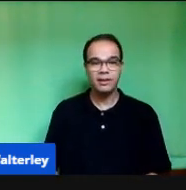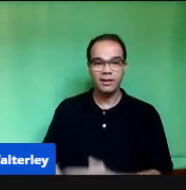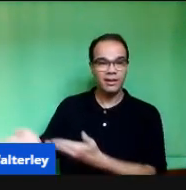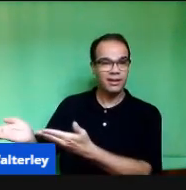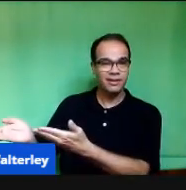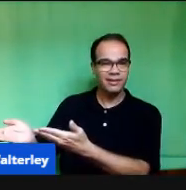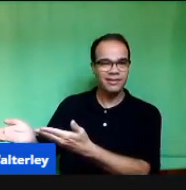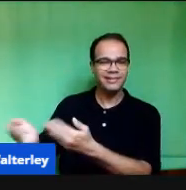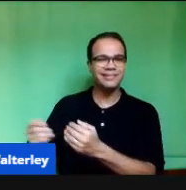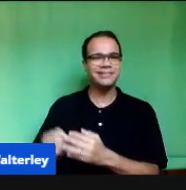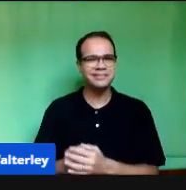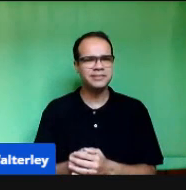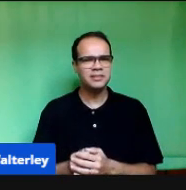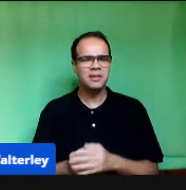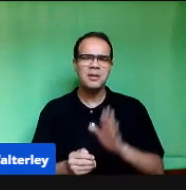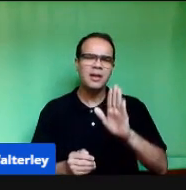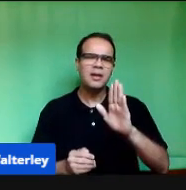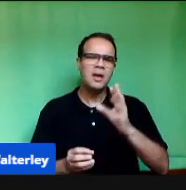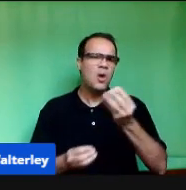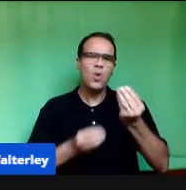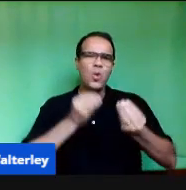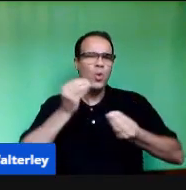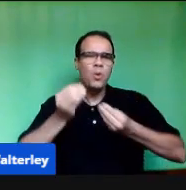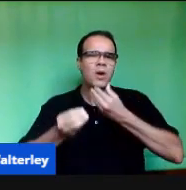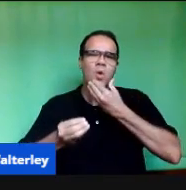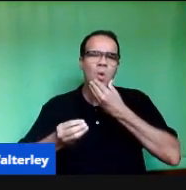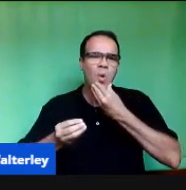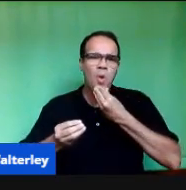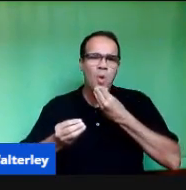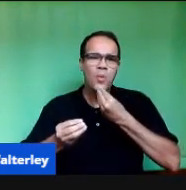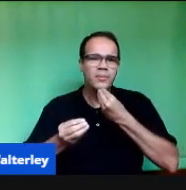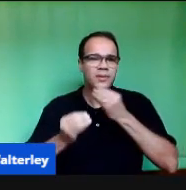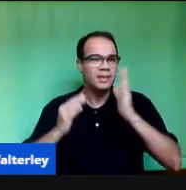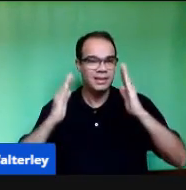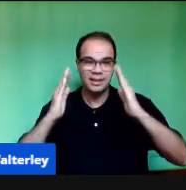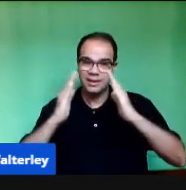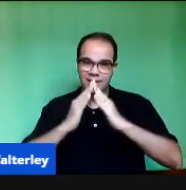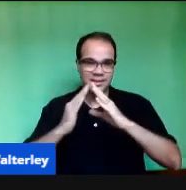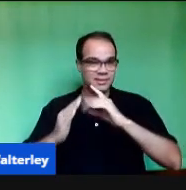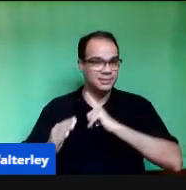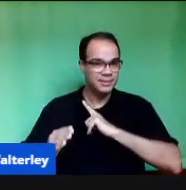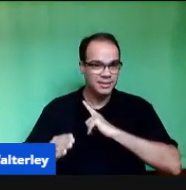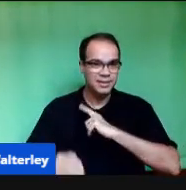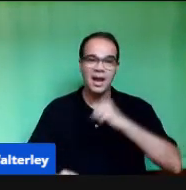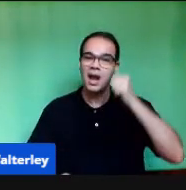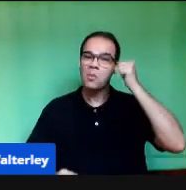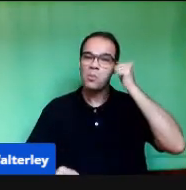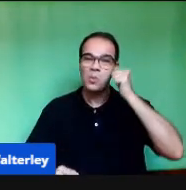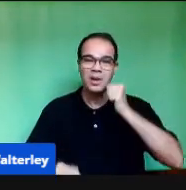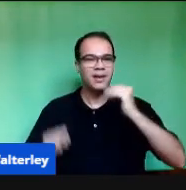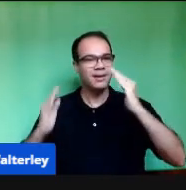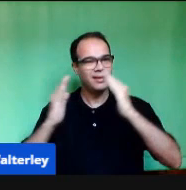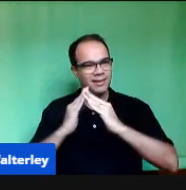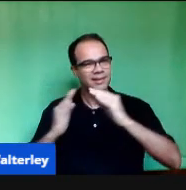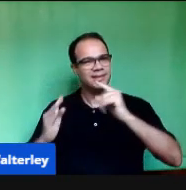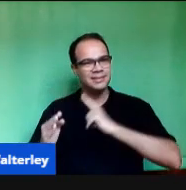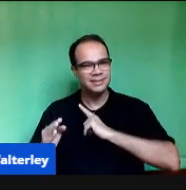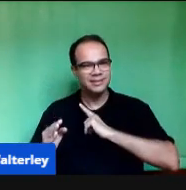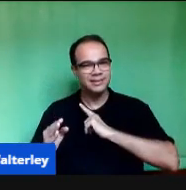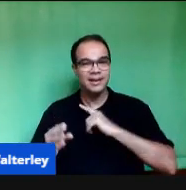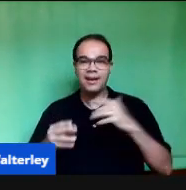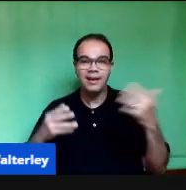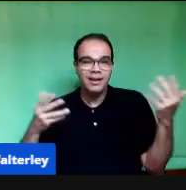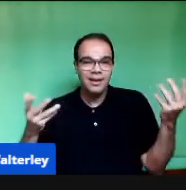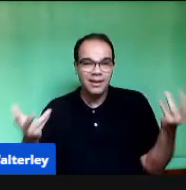se meninos têm casa, se meninos moram em casa? Então, eu tenho muito otimismo e